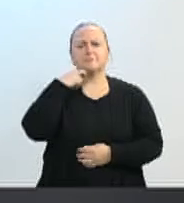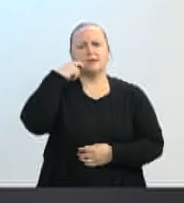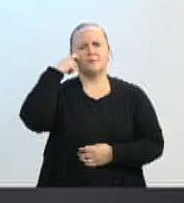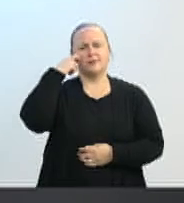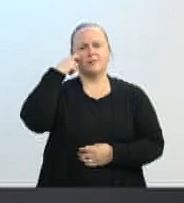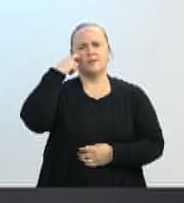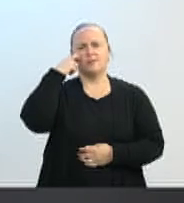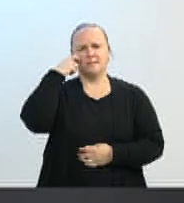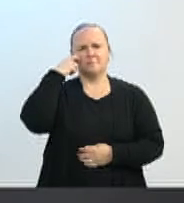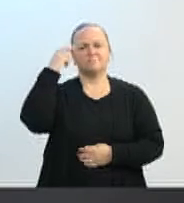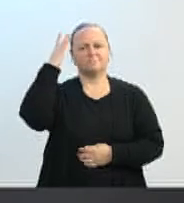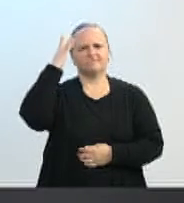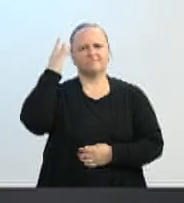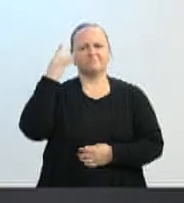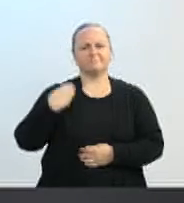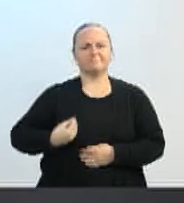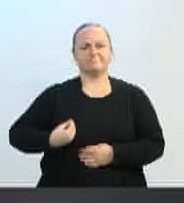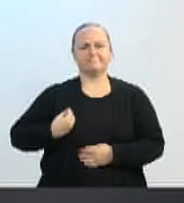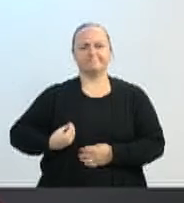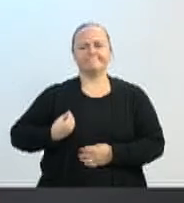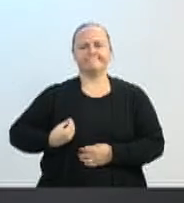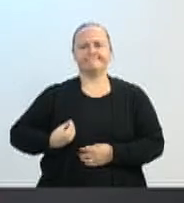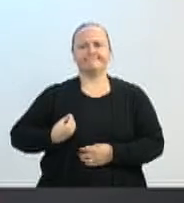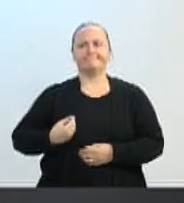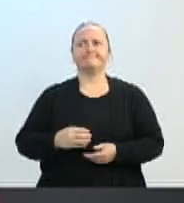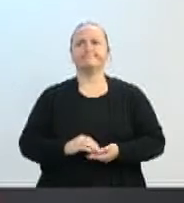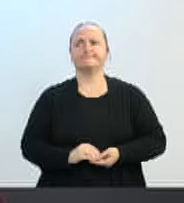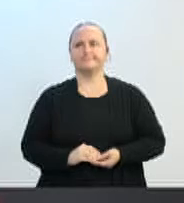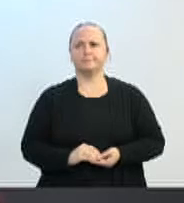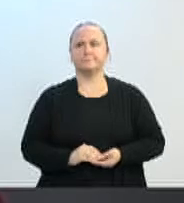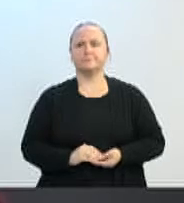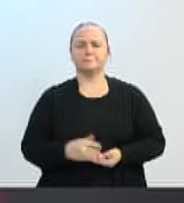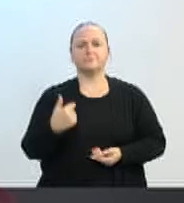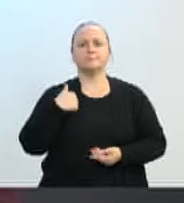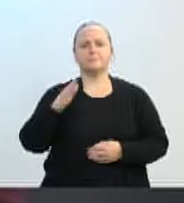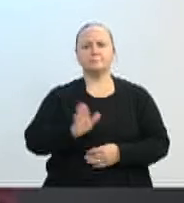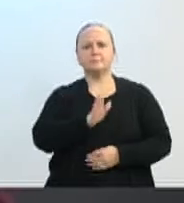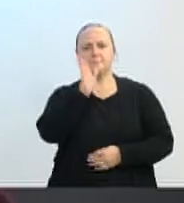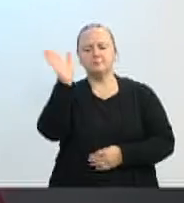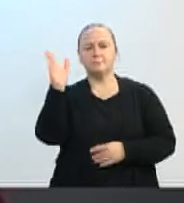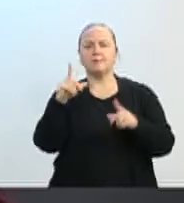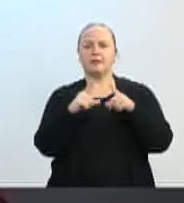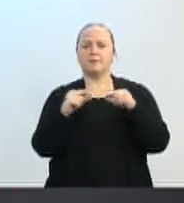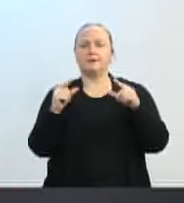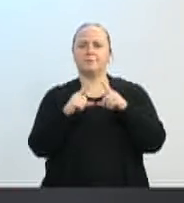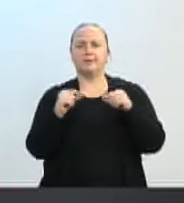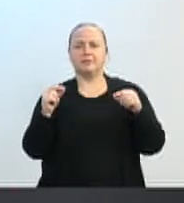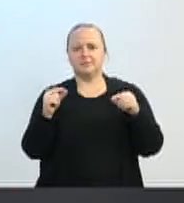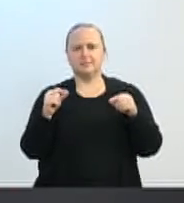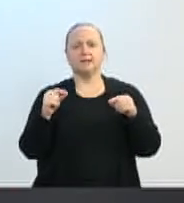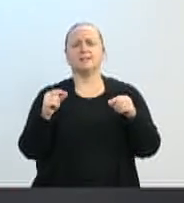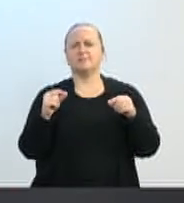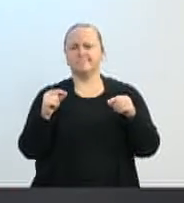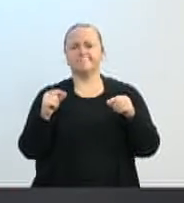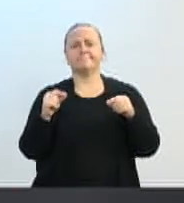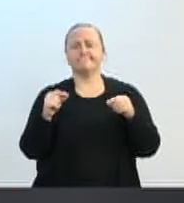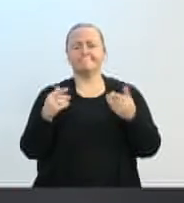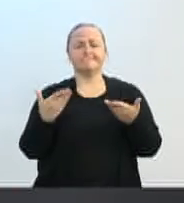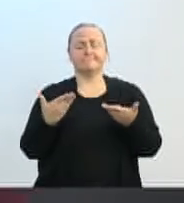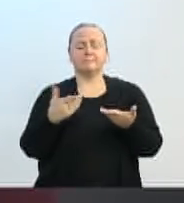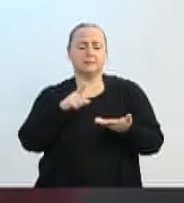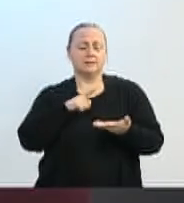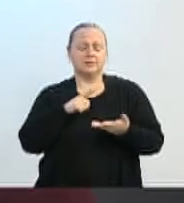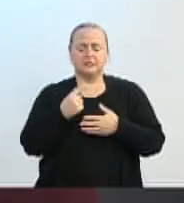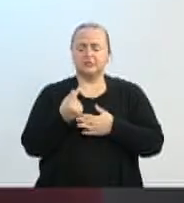amanhã, sendo que nós, inclusive quando eu estive em Brasília, é uma bagunça lá no MEC, o recurso para distribuir não foi.